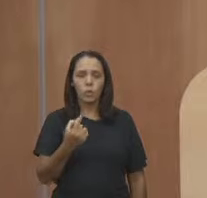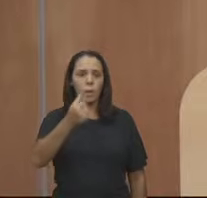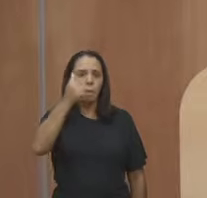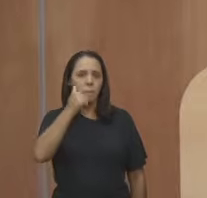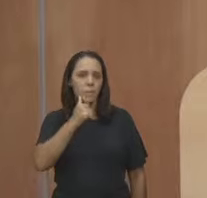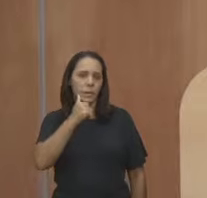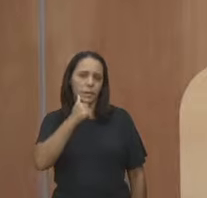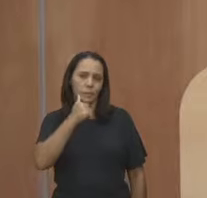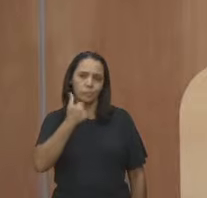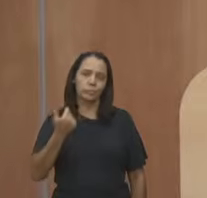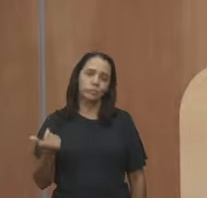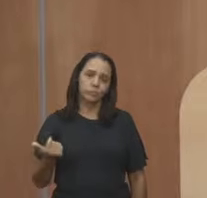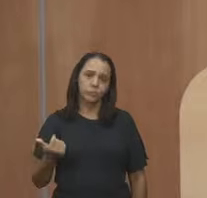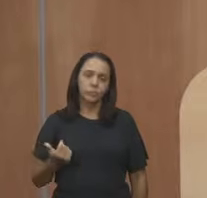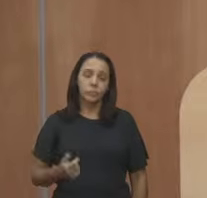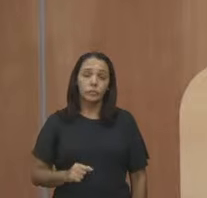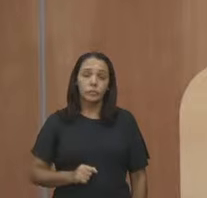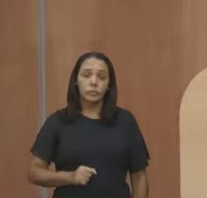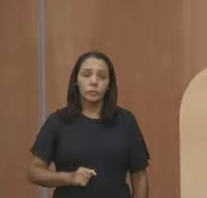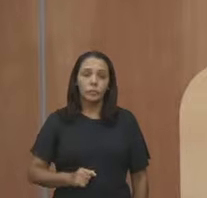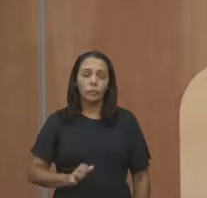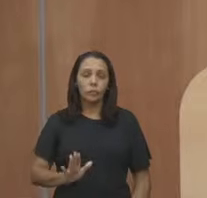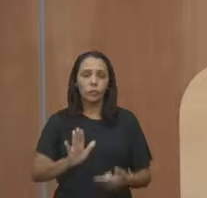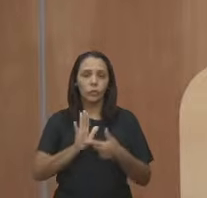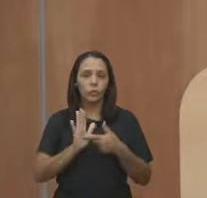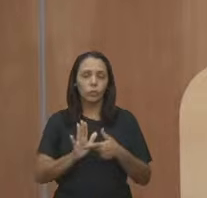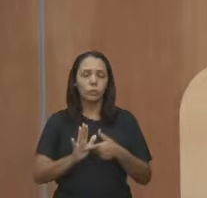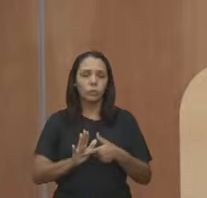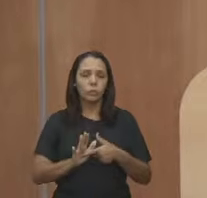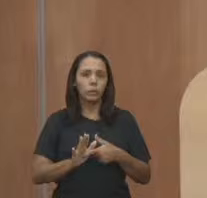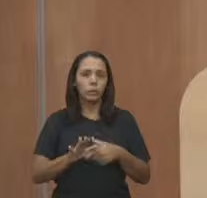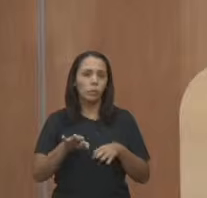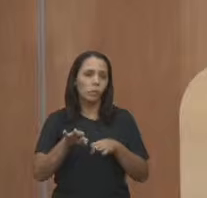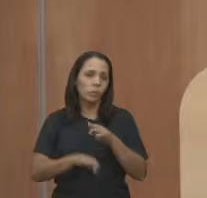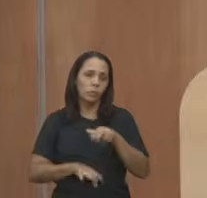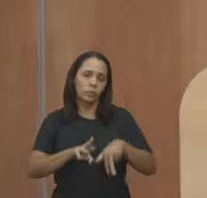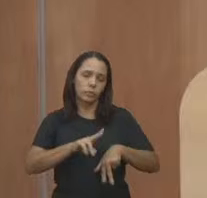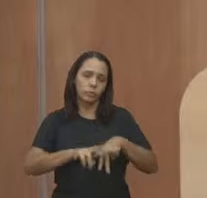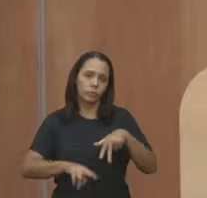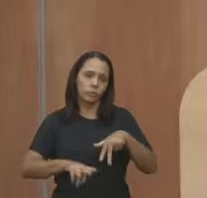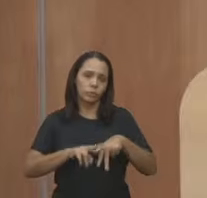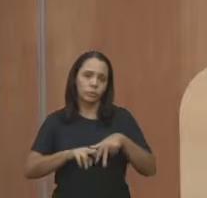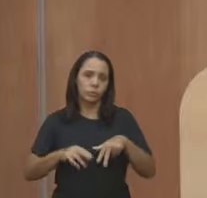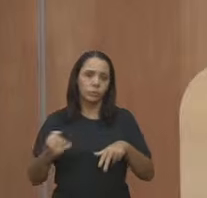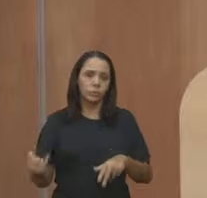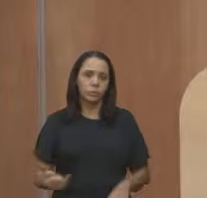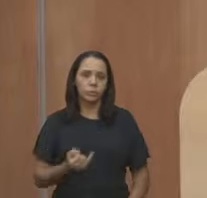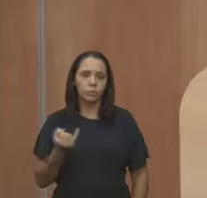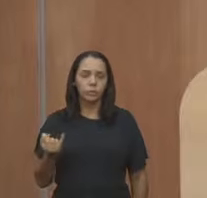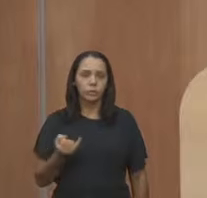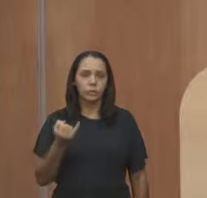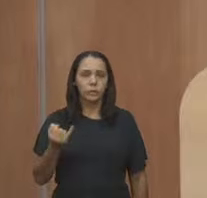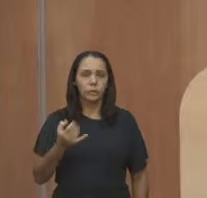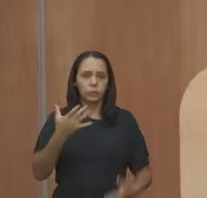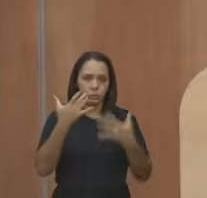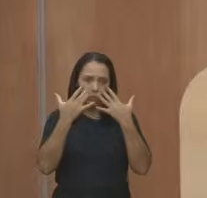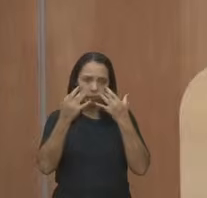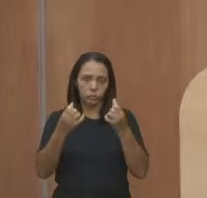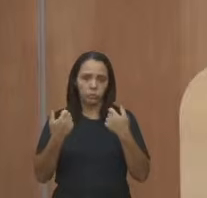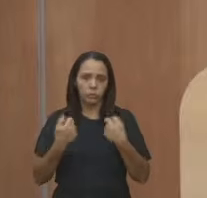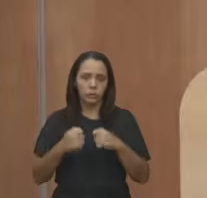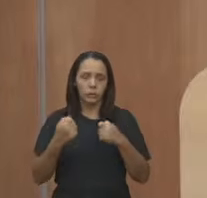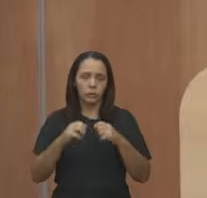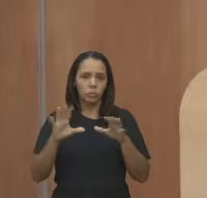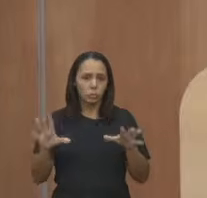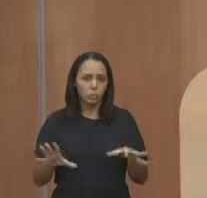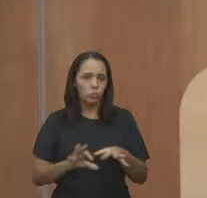desigualdade de gênero em todas as instituições do nosso país. É muito importante que a gente chame atenção para isso, tá certo? Então vamos todos nos unir contra